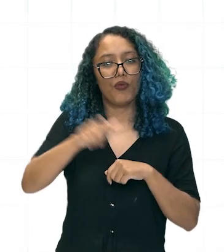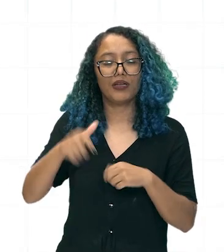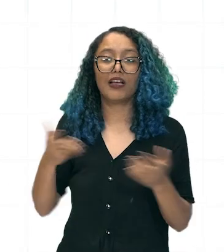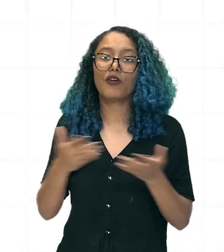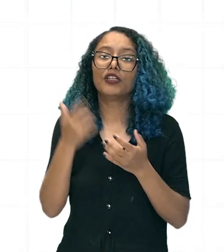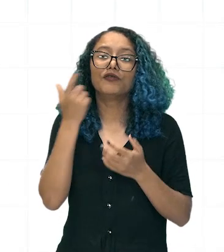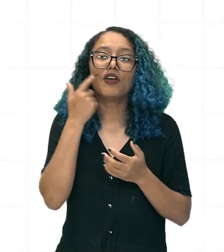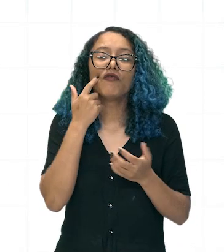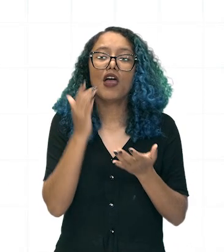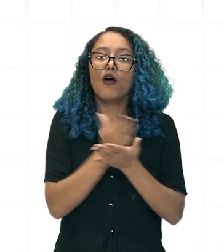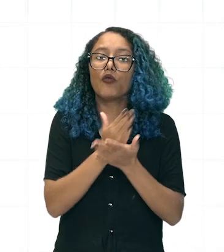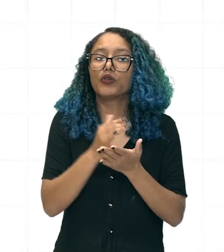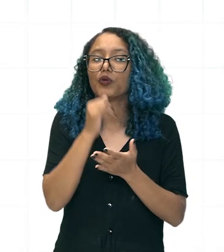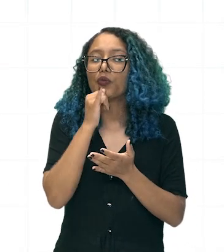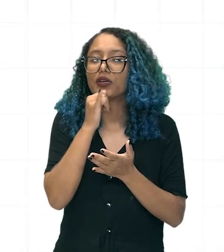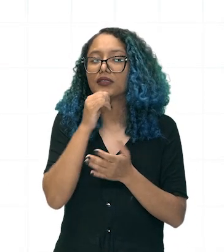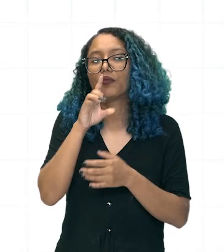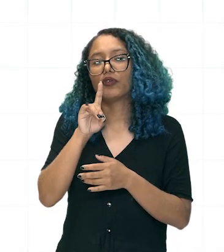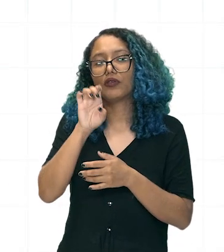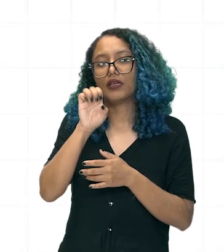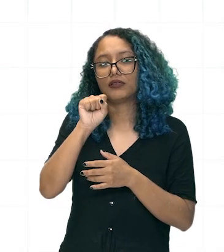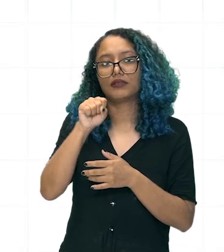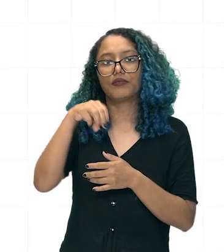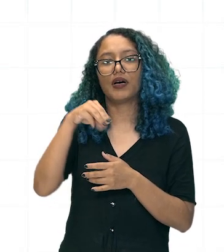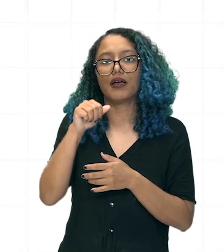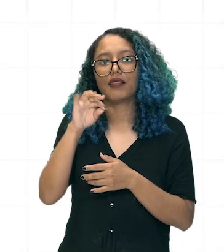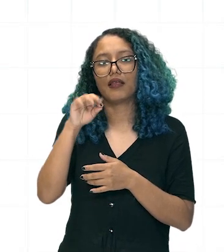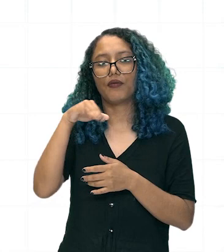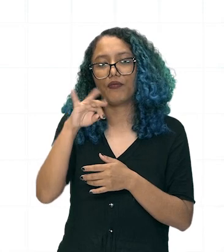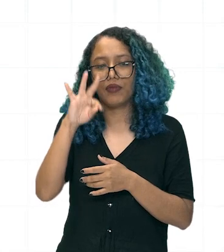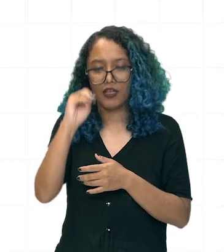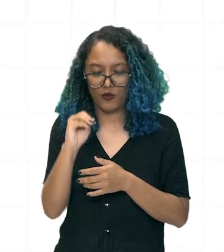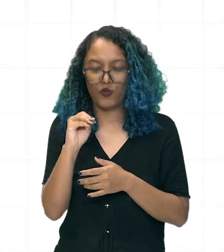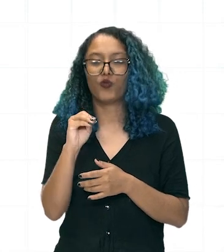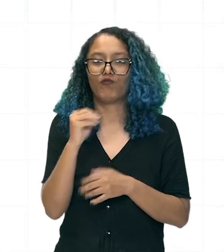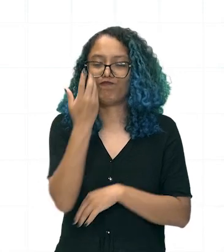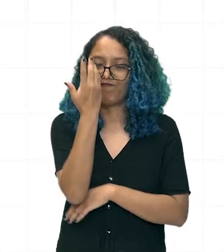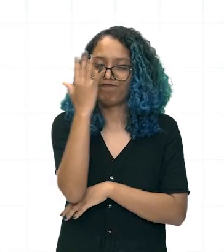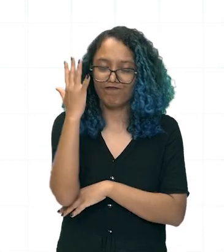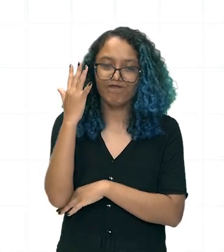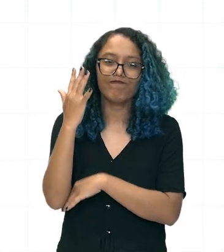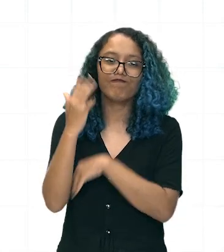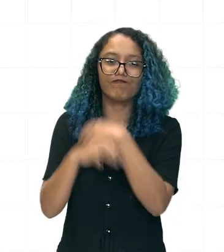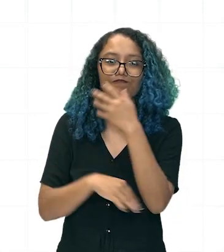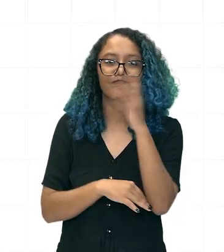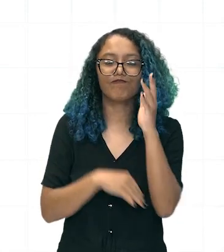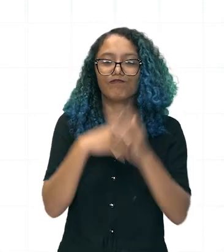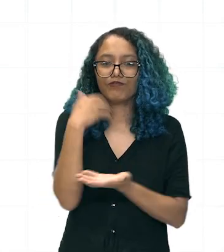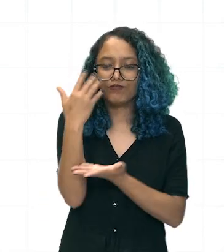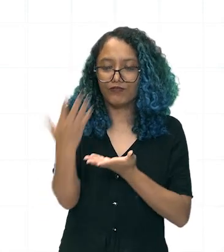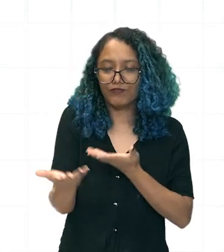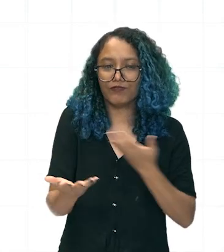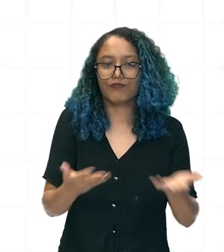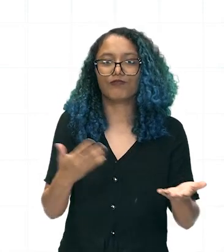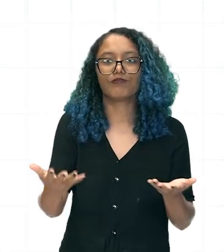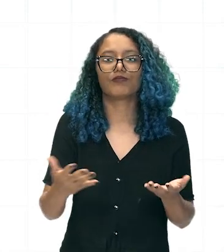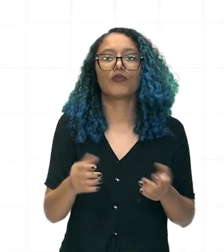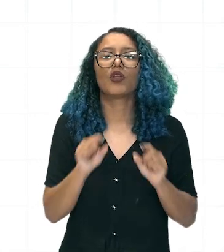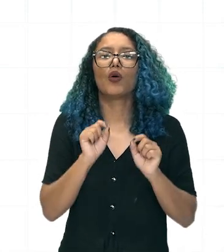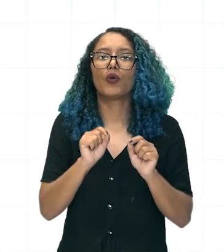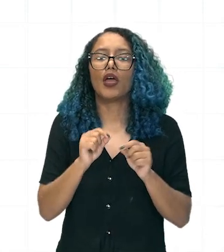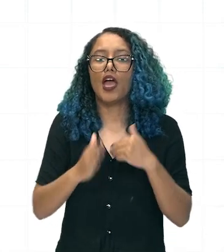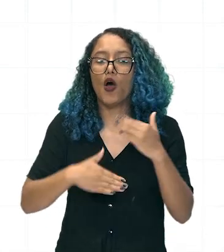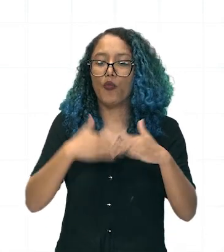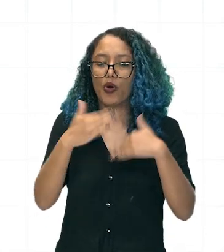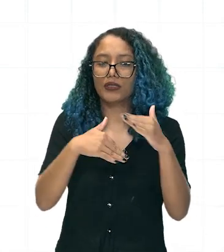desmatamento. Então, o desmatamento, ele é o processo de remoção de florestas